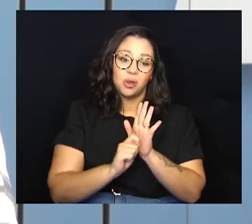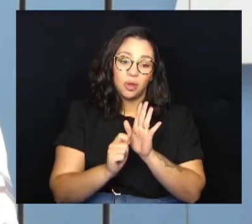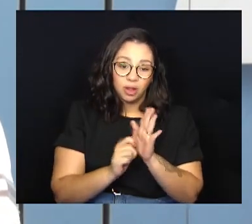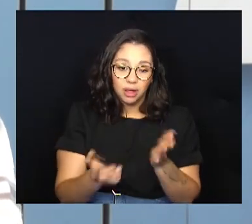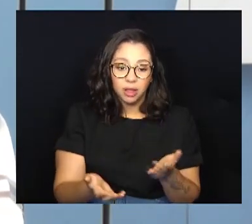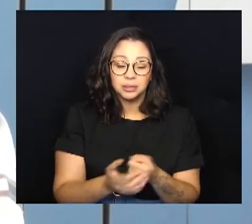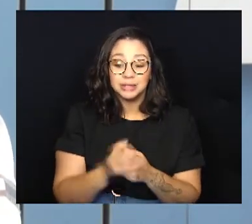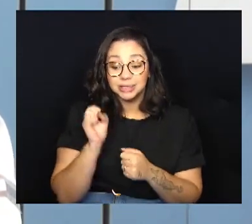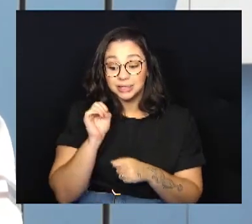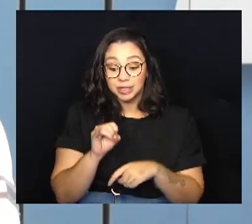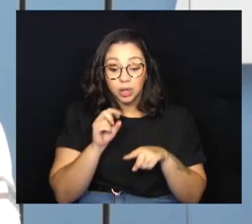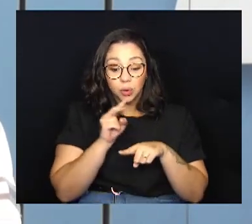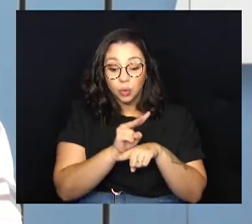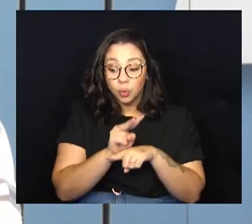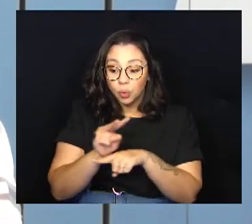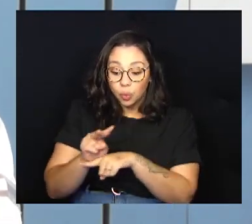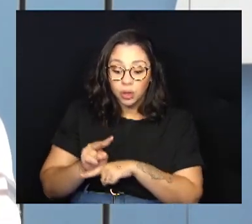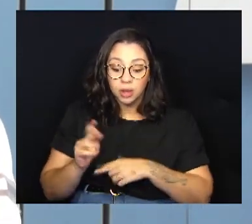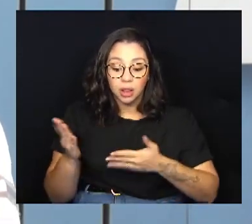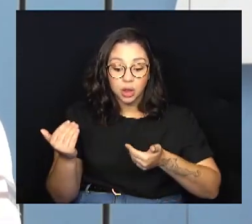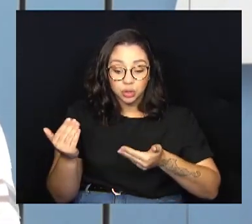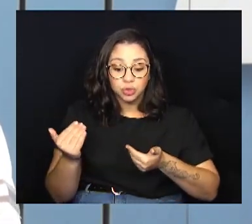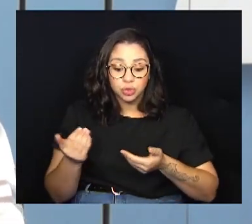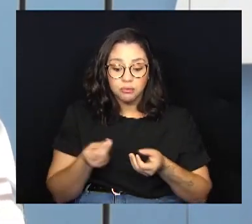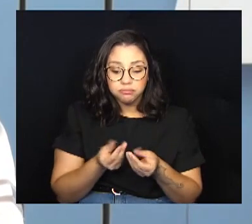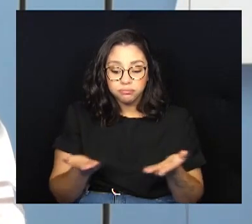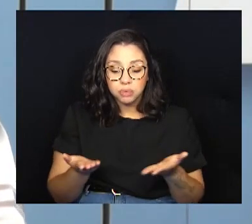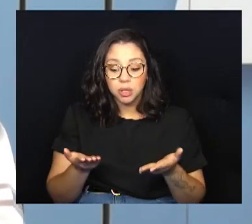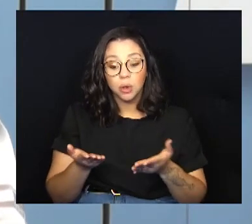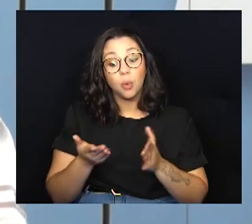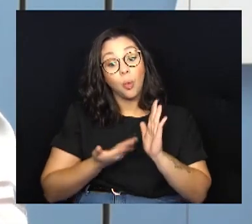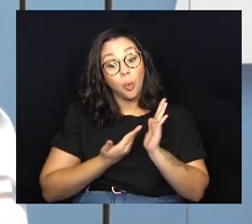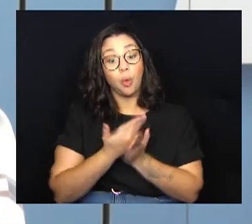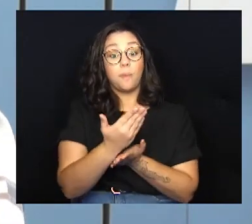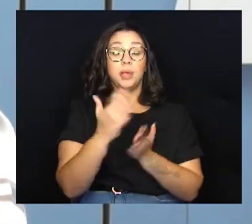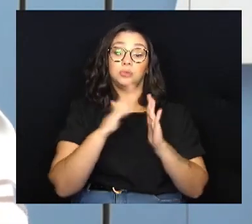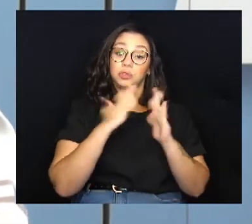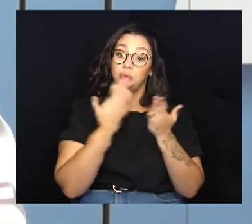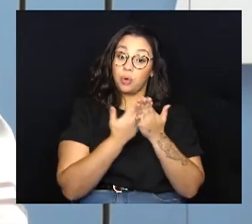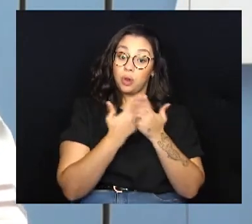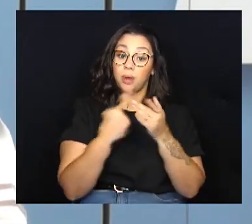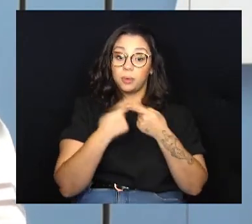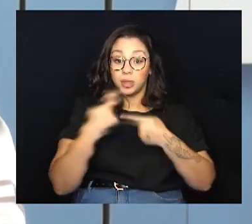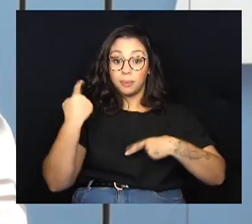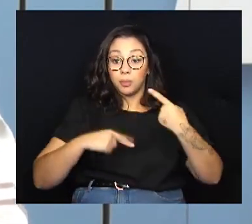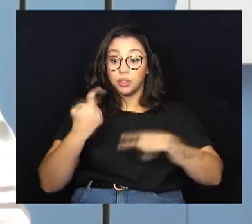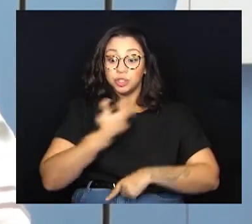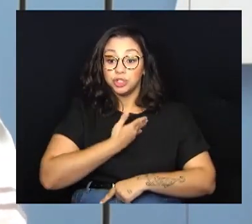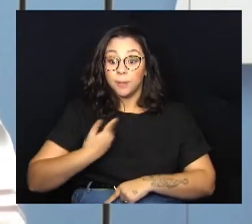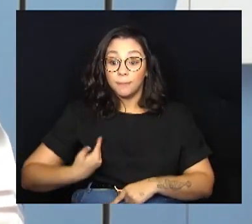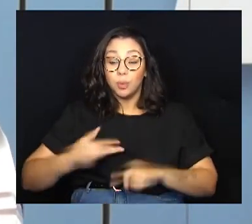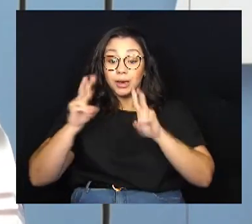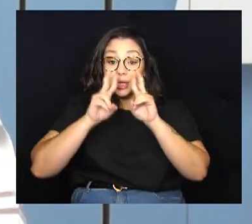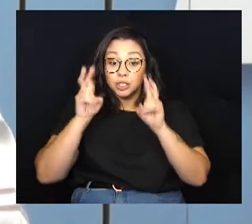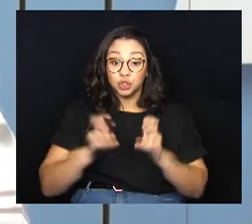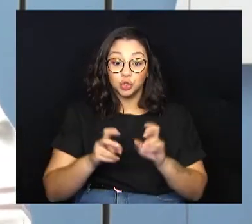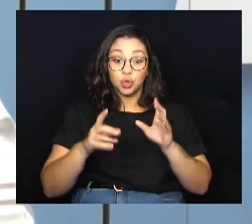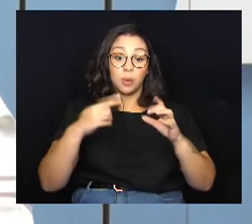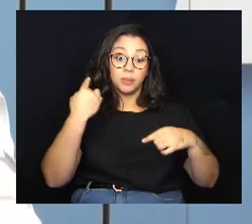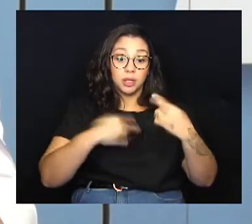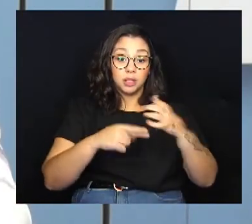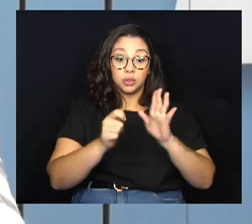tema. E em Campinas tem muitas iniciativas, as escolas da cidade, os serviços da assistência social que trabalham com